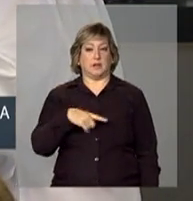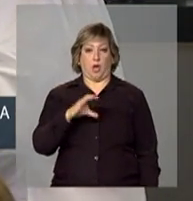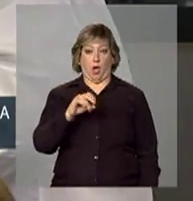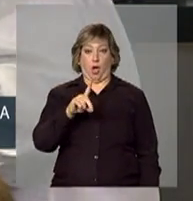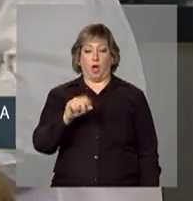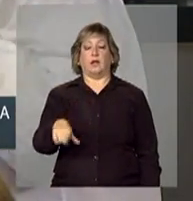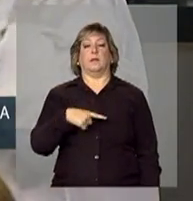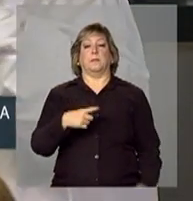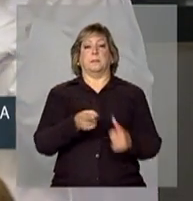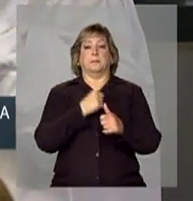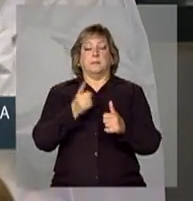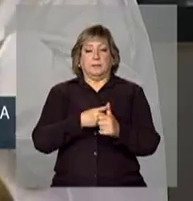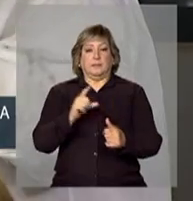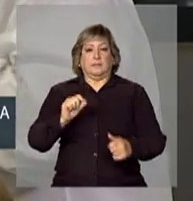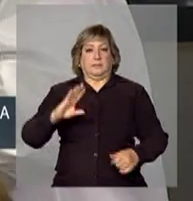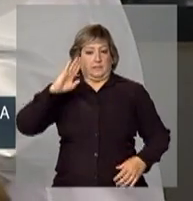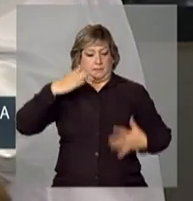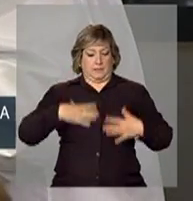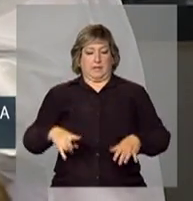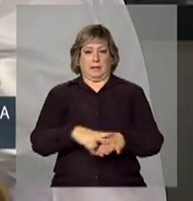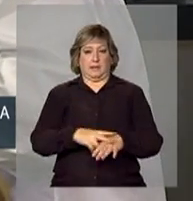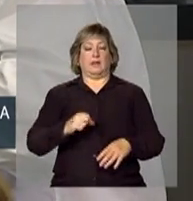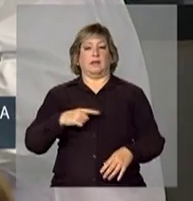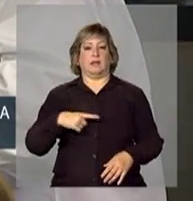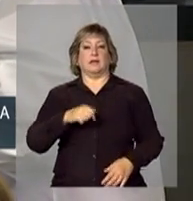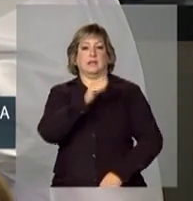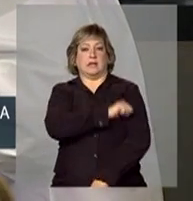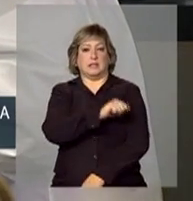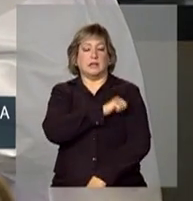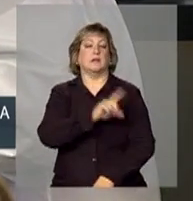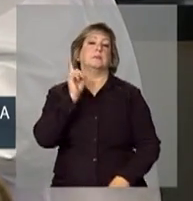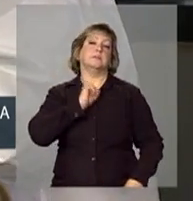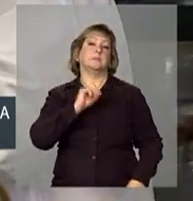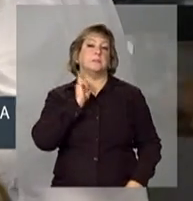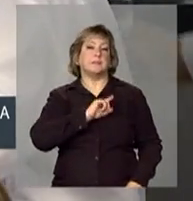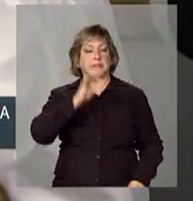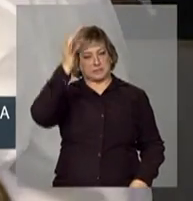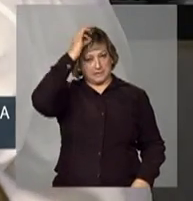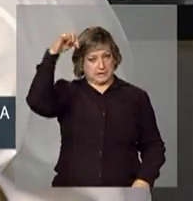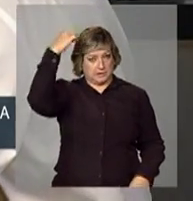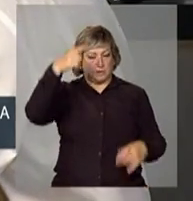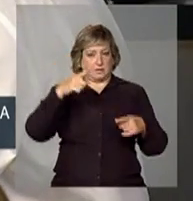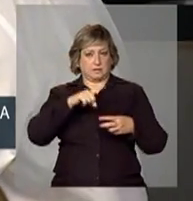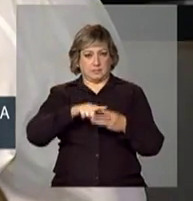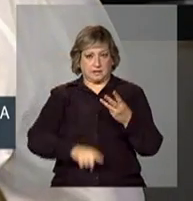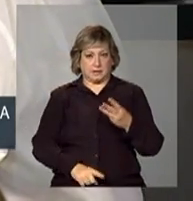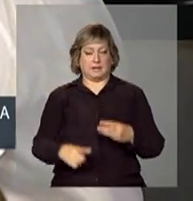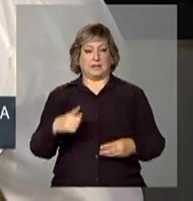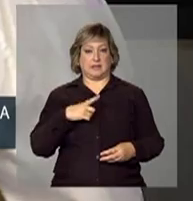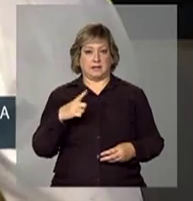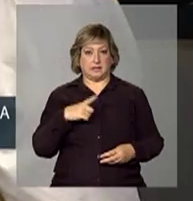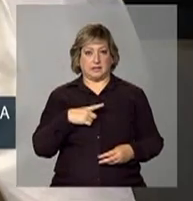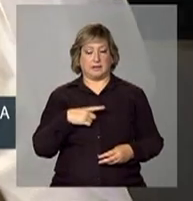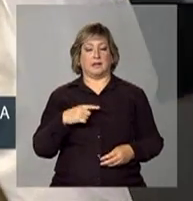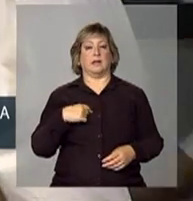tem jurisdição sobre o Rio de Janeiro, Minas Gerais e o Espírito Santo. O destacamento de operação interna DOI é o